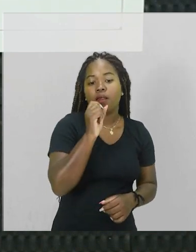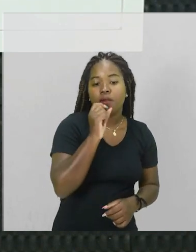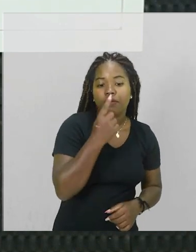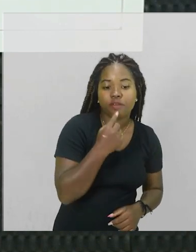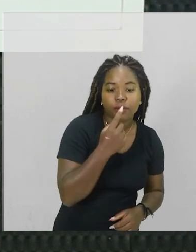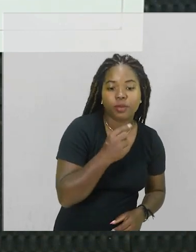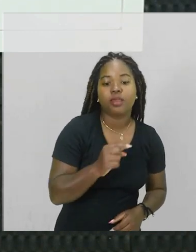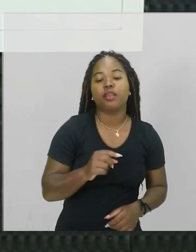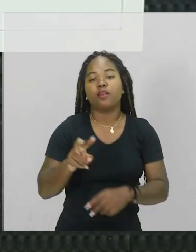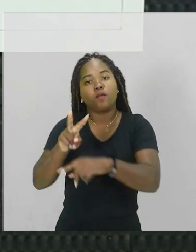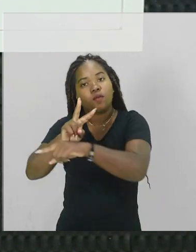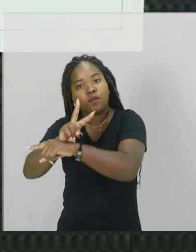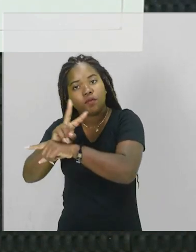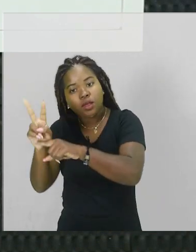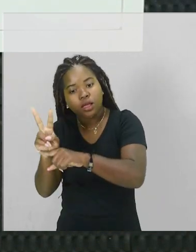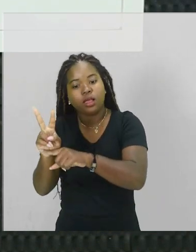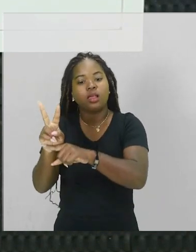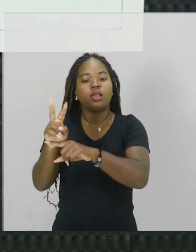vermelho,